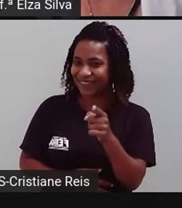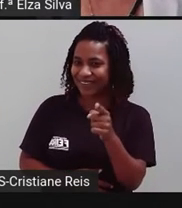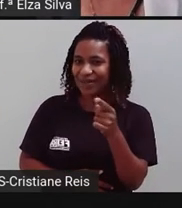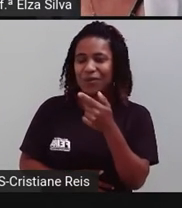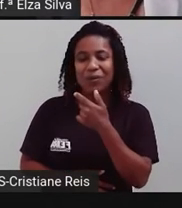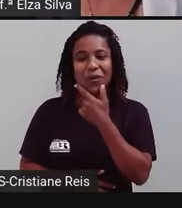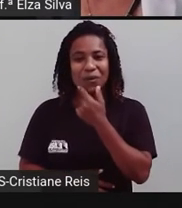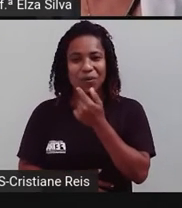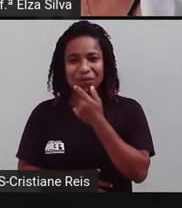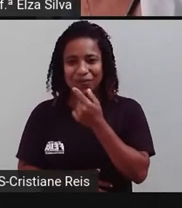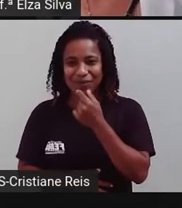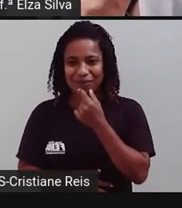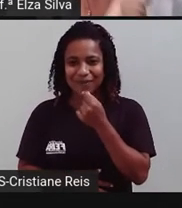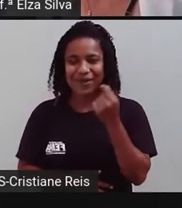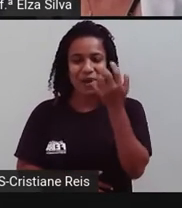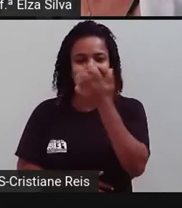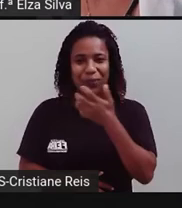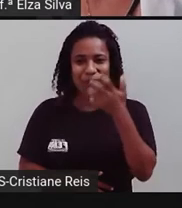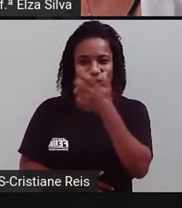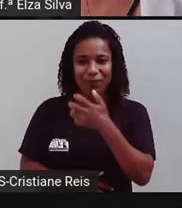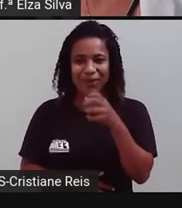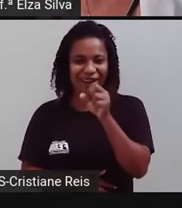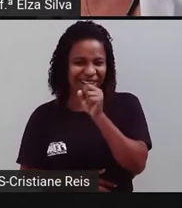Então,